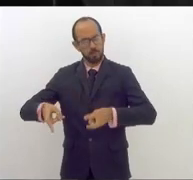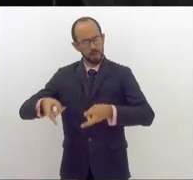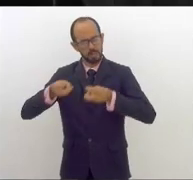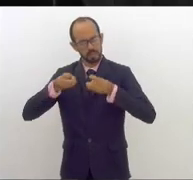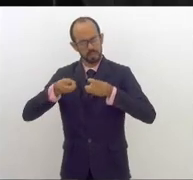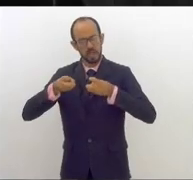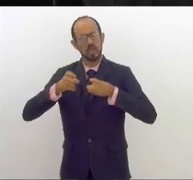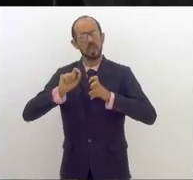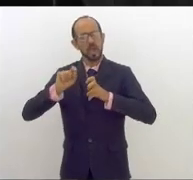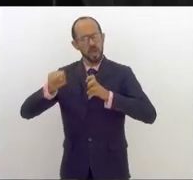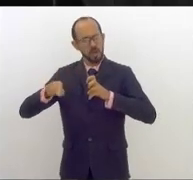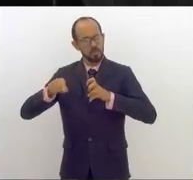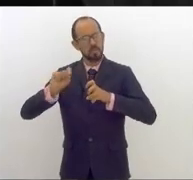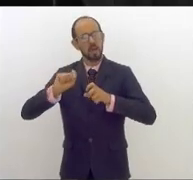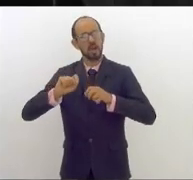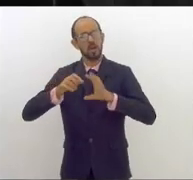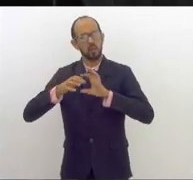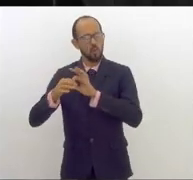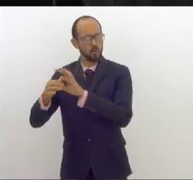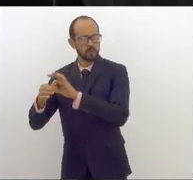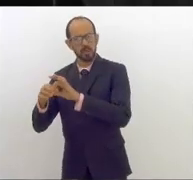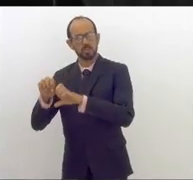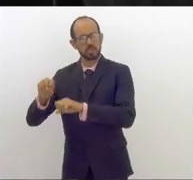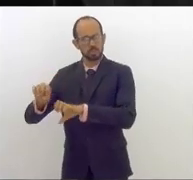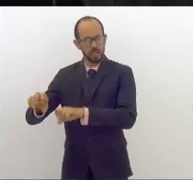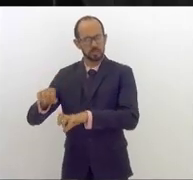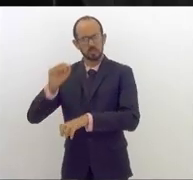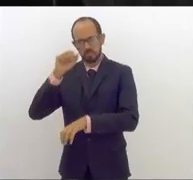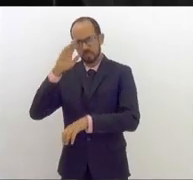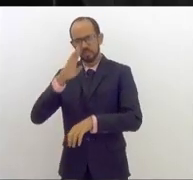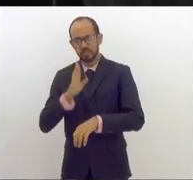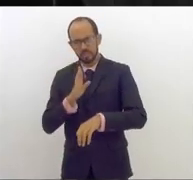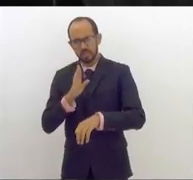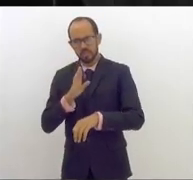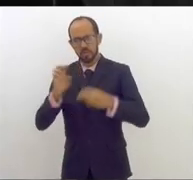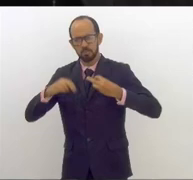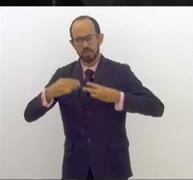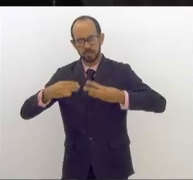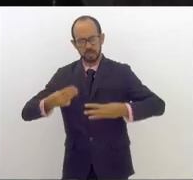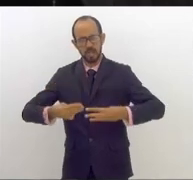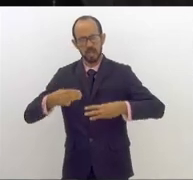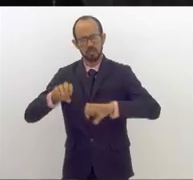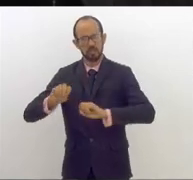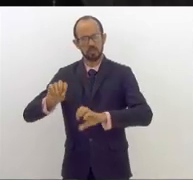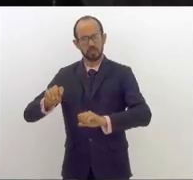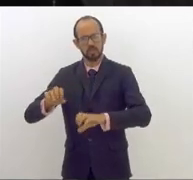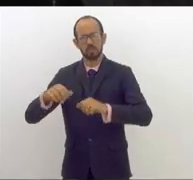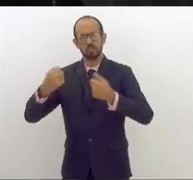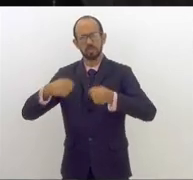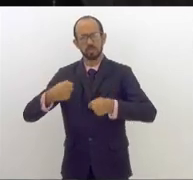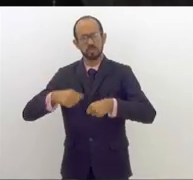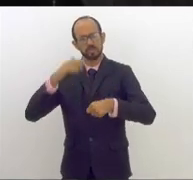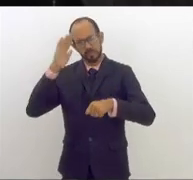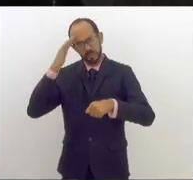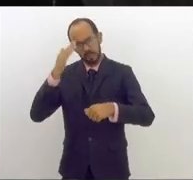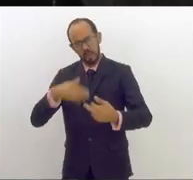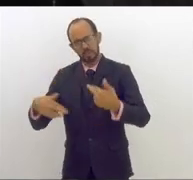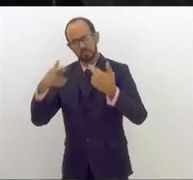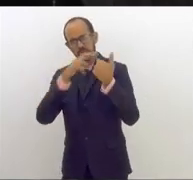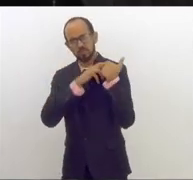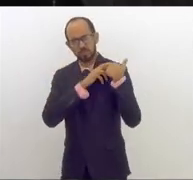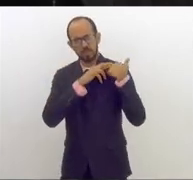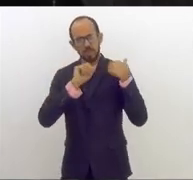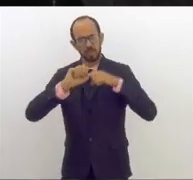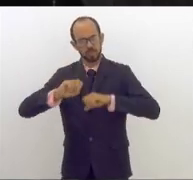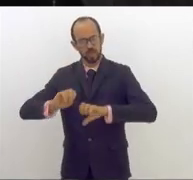sistêmico sobre educação brasileira vale dizer o Ministério da Educação precisa levar em conta as suas responsabilidades da